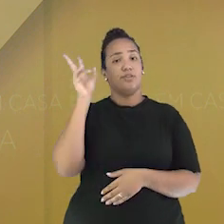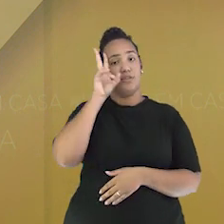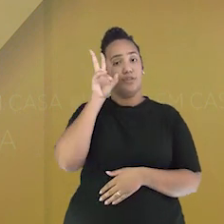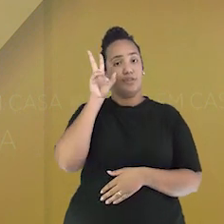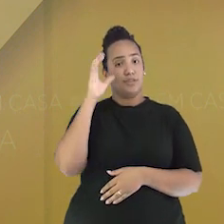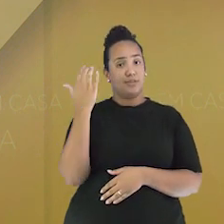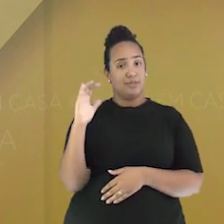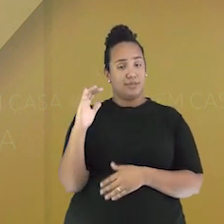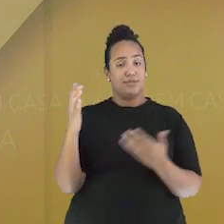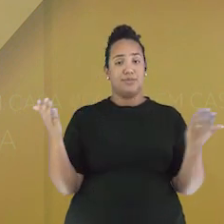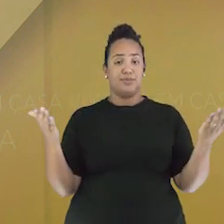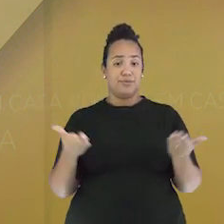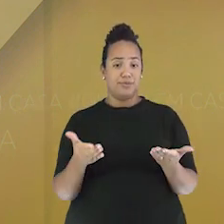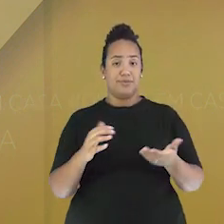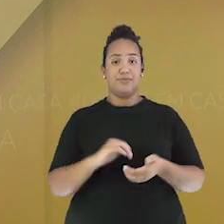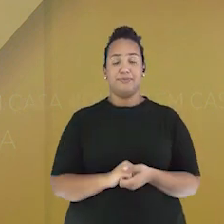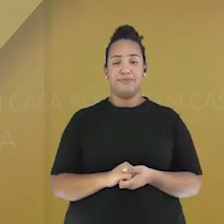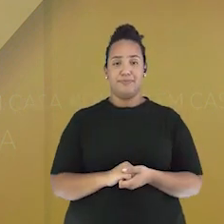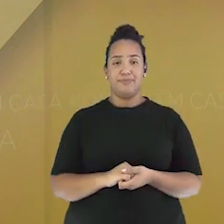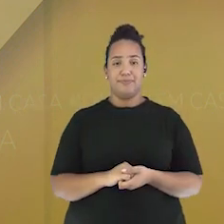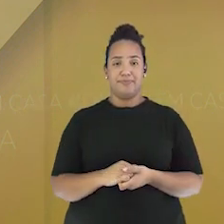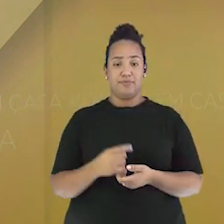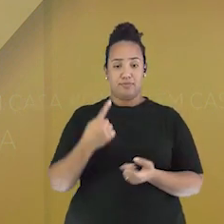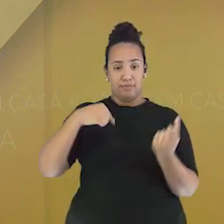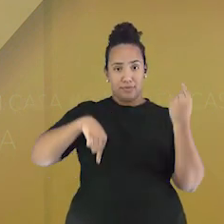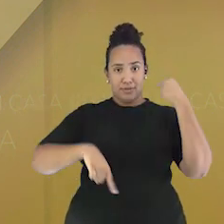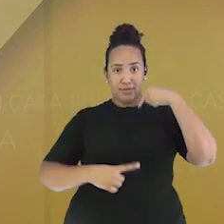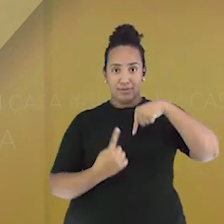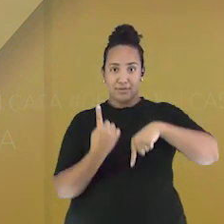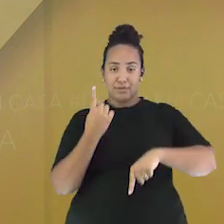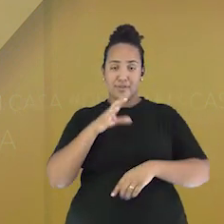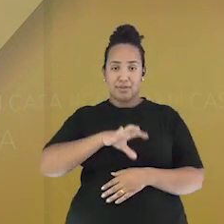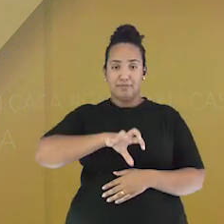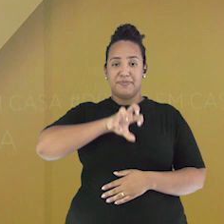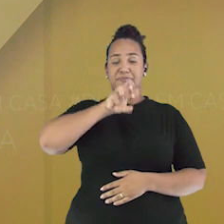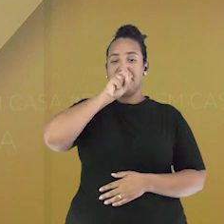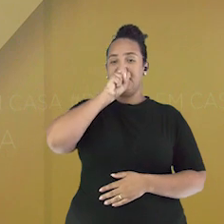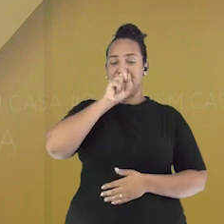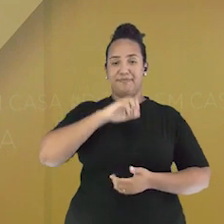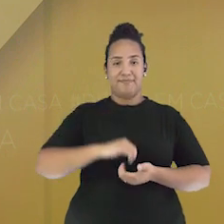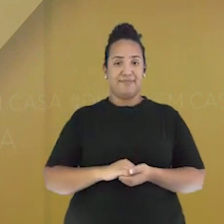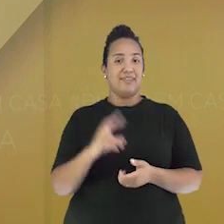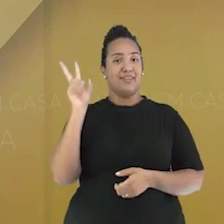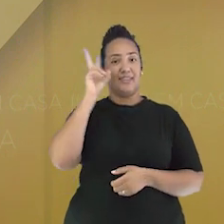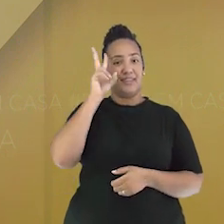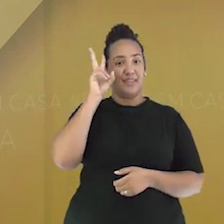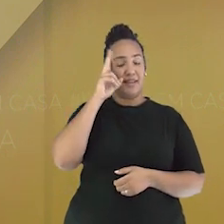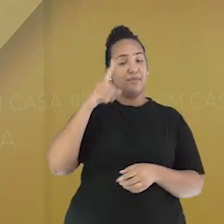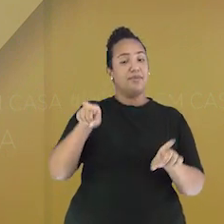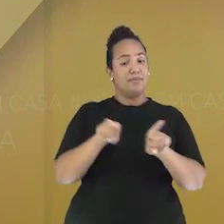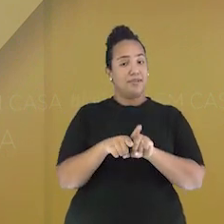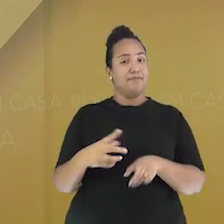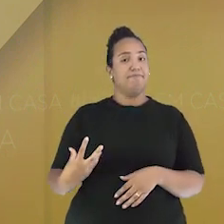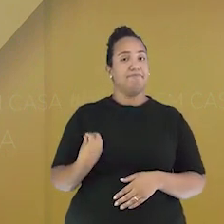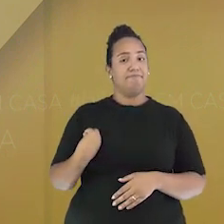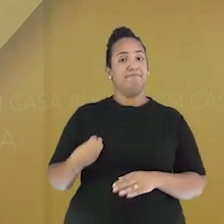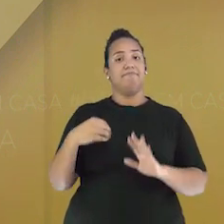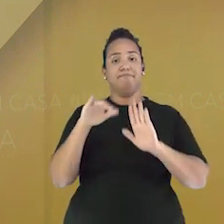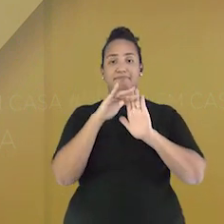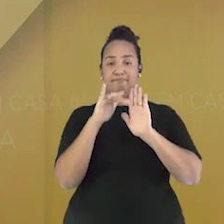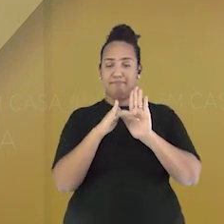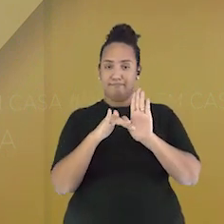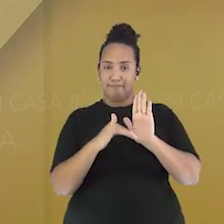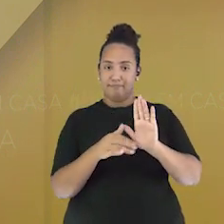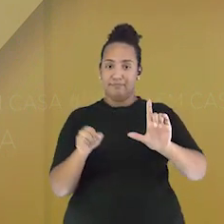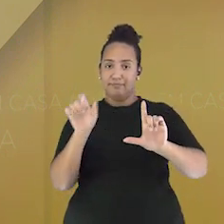de hoje. Serviço de entregas no corpo, a circulação e a respiração. E não se esqueçam de registrar a sua